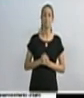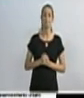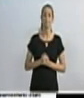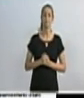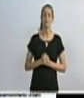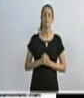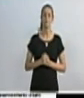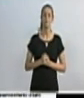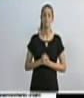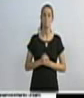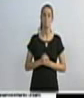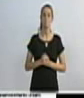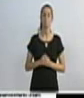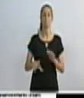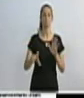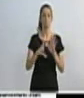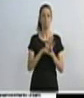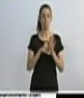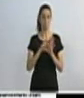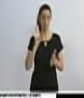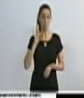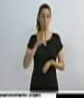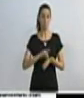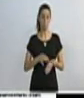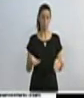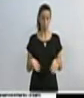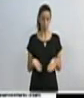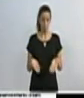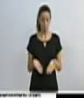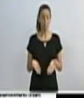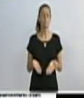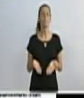análise da lei vigente, a gente